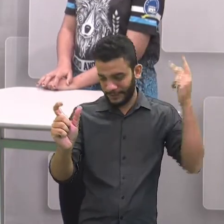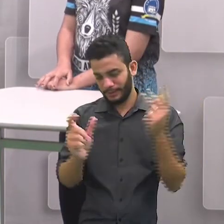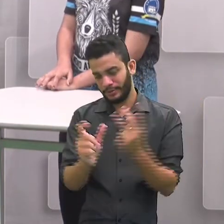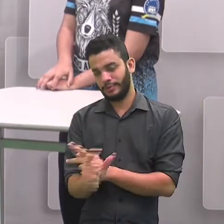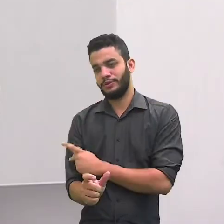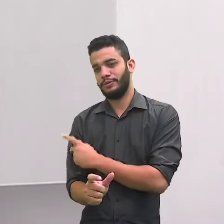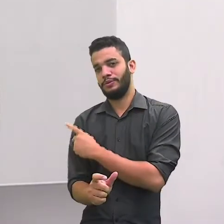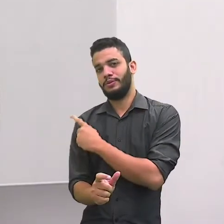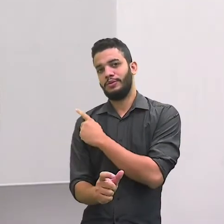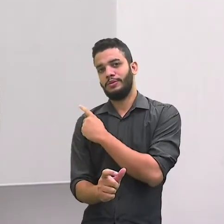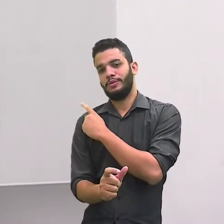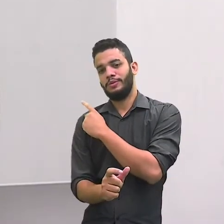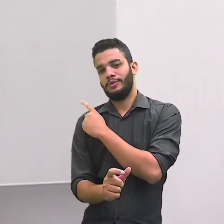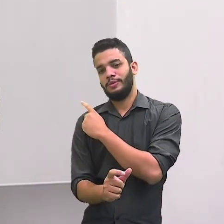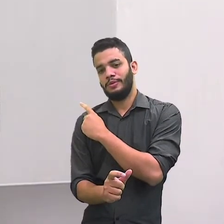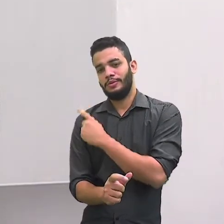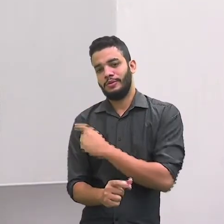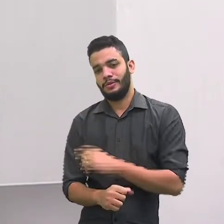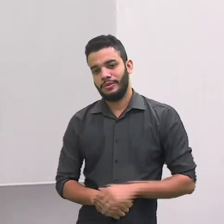cansada.